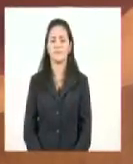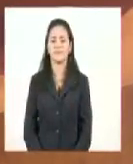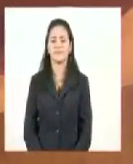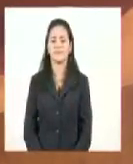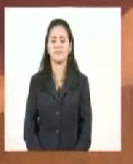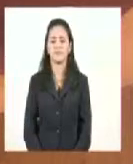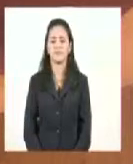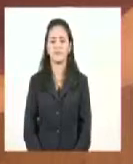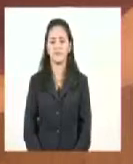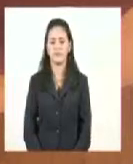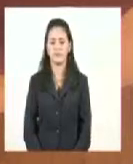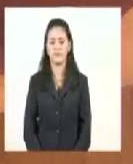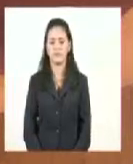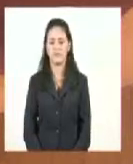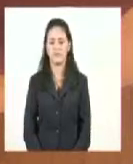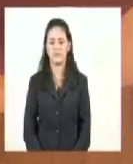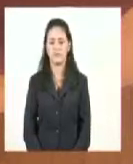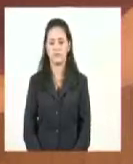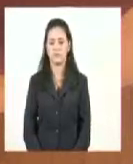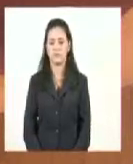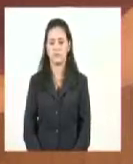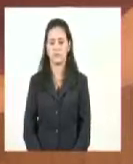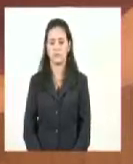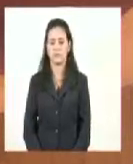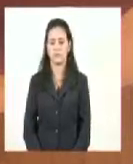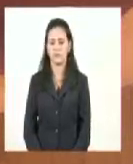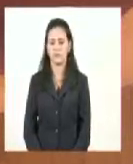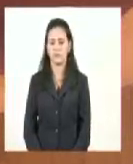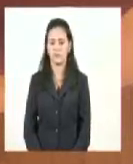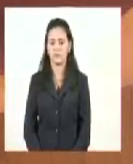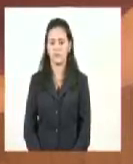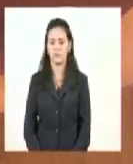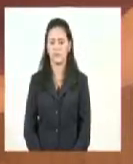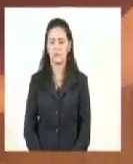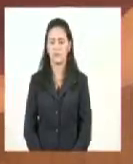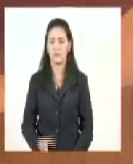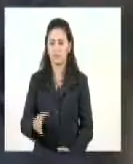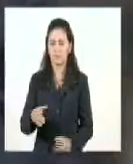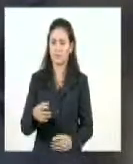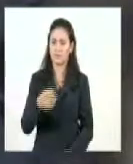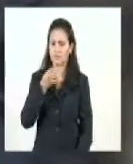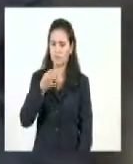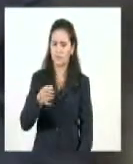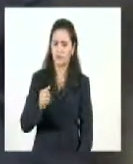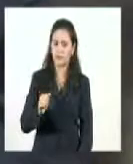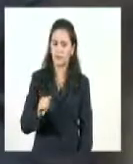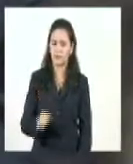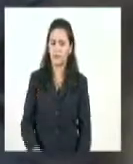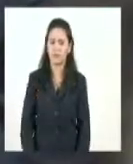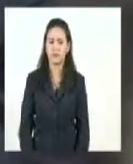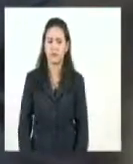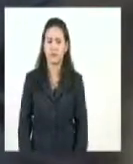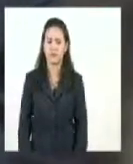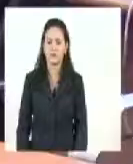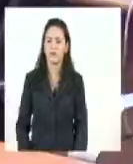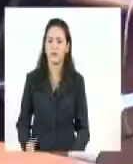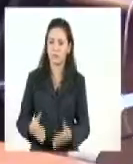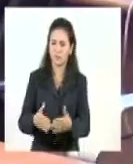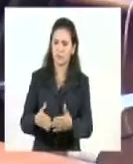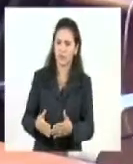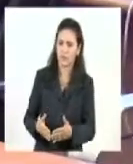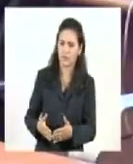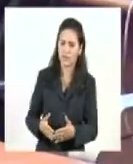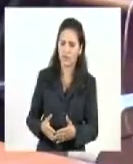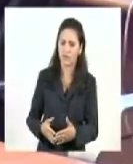Deputado Souza Neto. Peço só que a parte do deputado Souza Neto, deputado